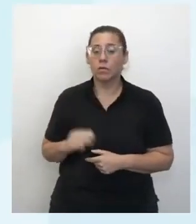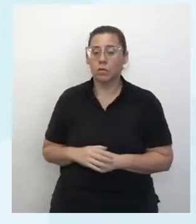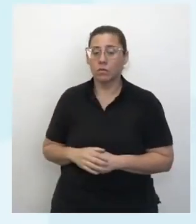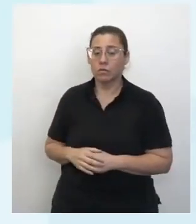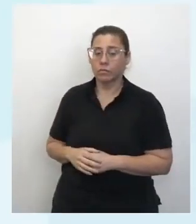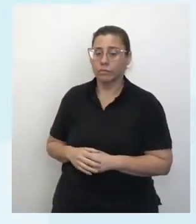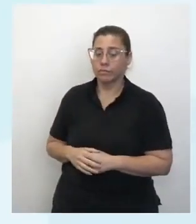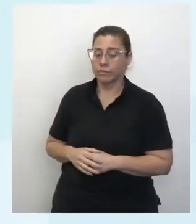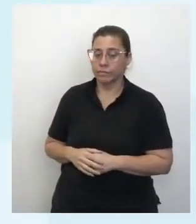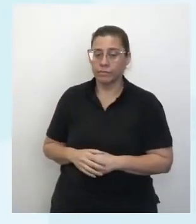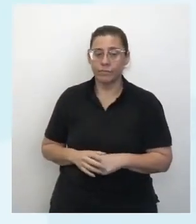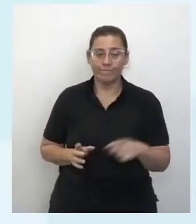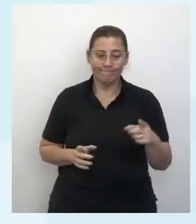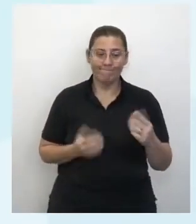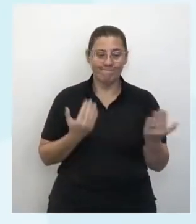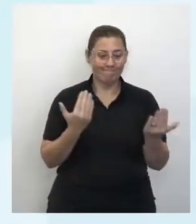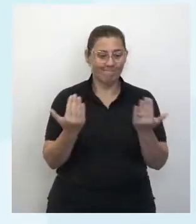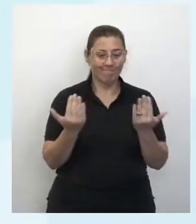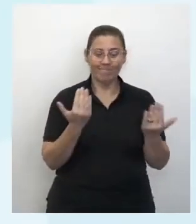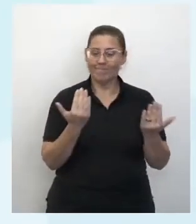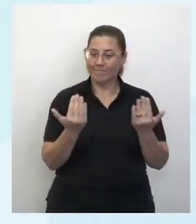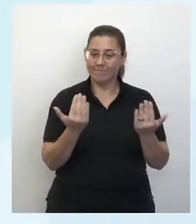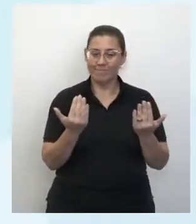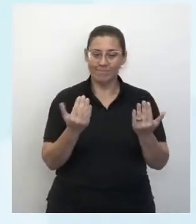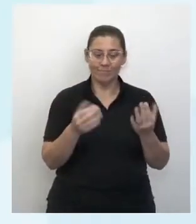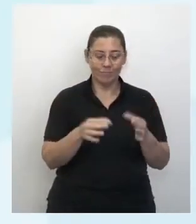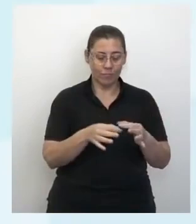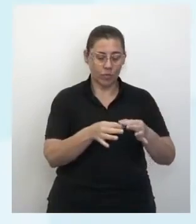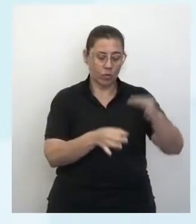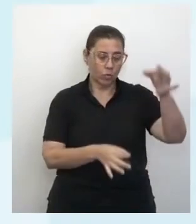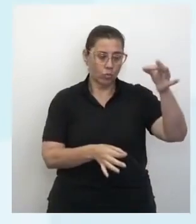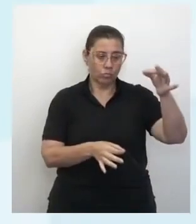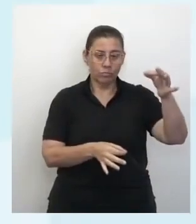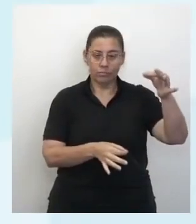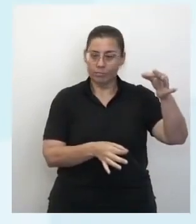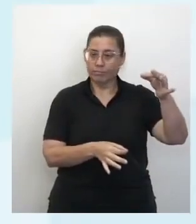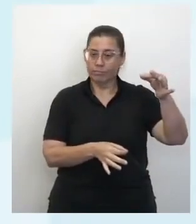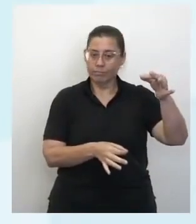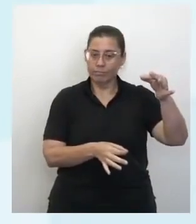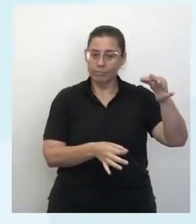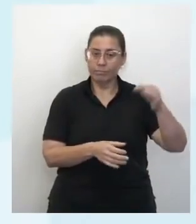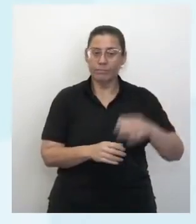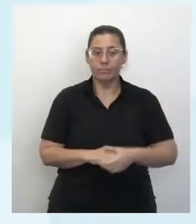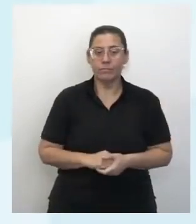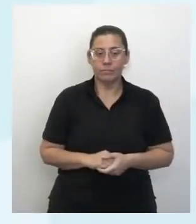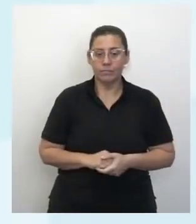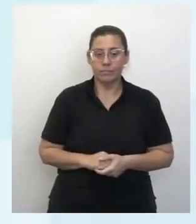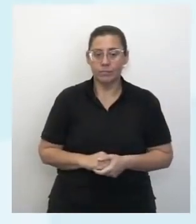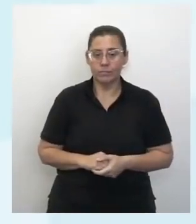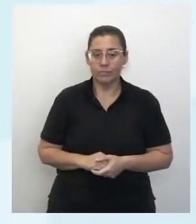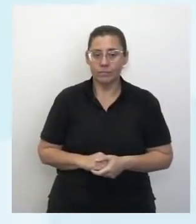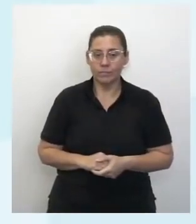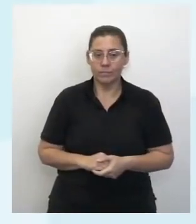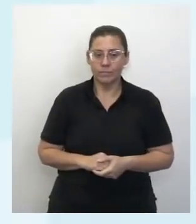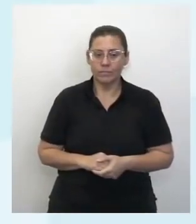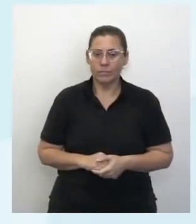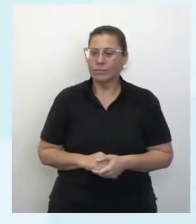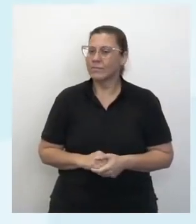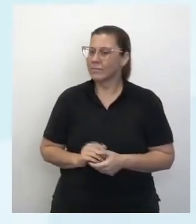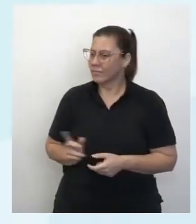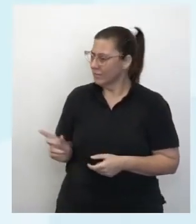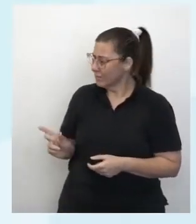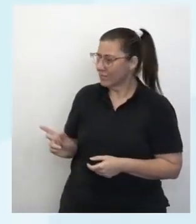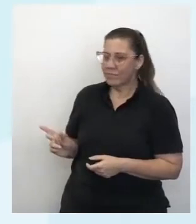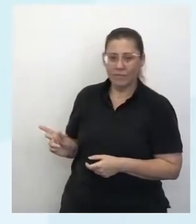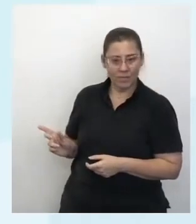animação, olha lá, ó, eu estou comparando o ângulo da altura com o ângulo da altura, tá vendo? Sobrepõe. E aí, ó, como eles têm a mesma